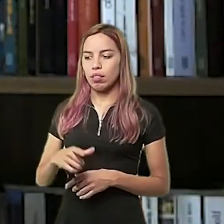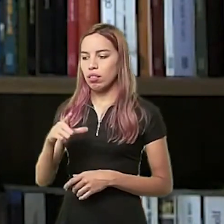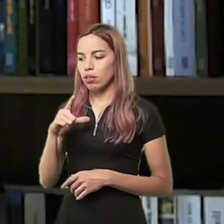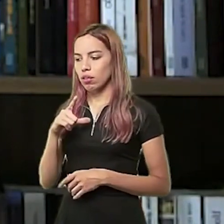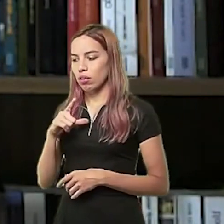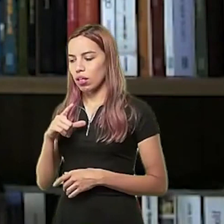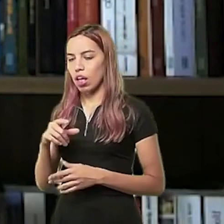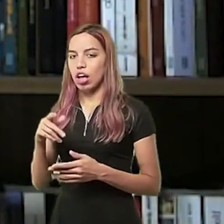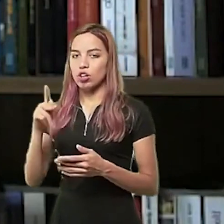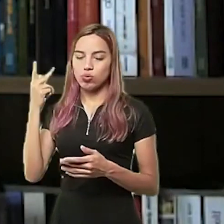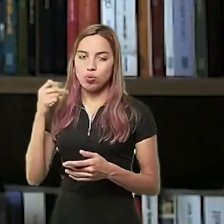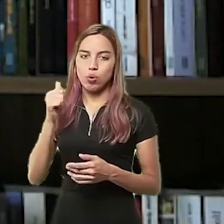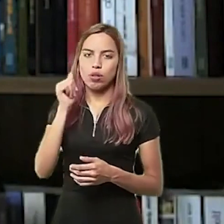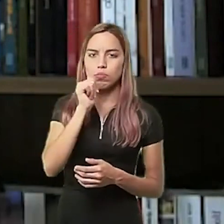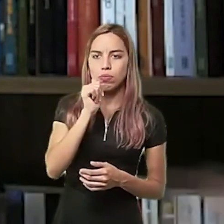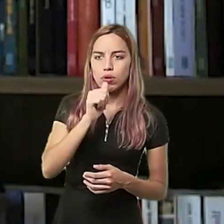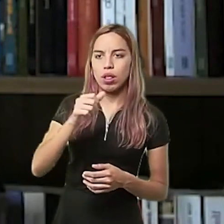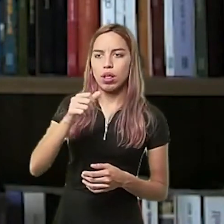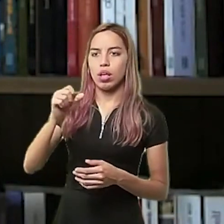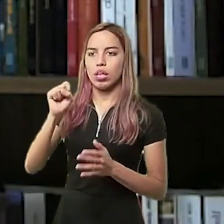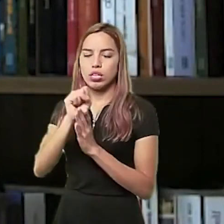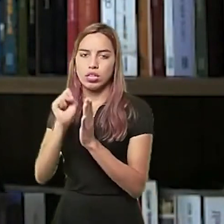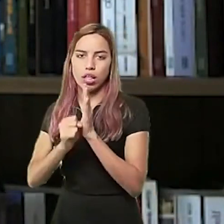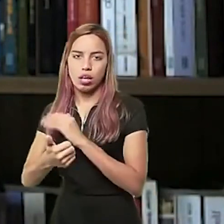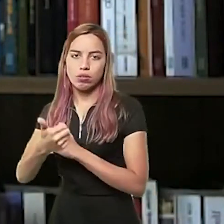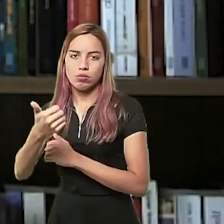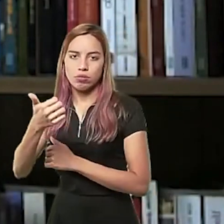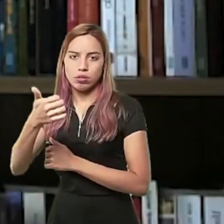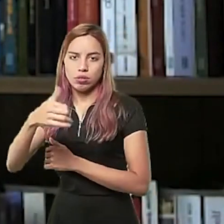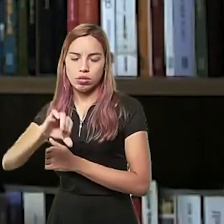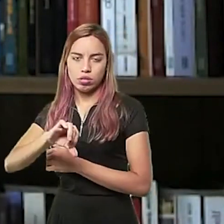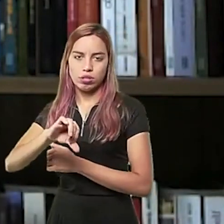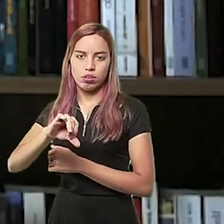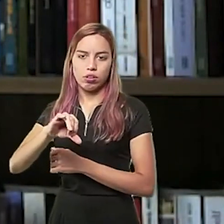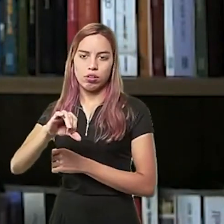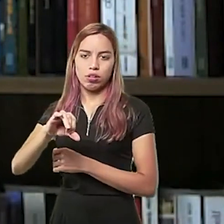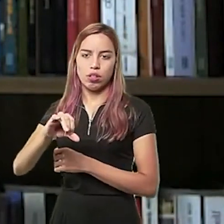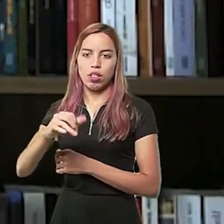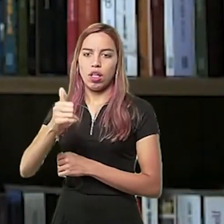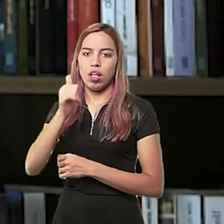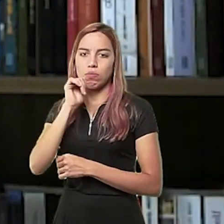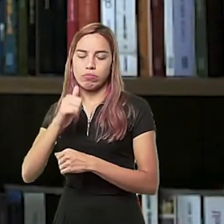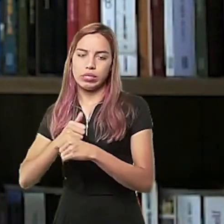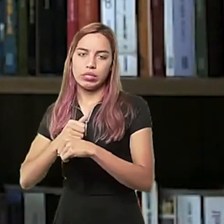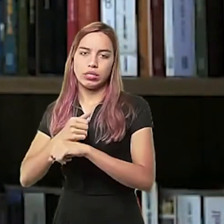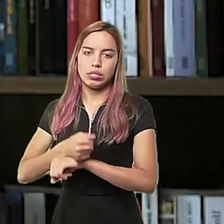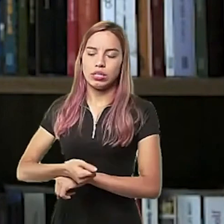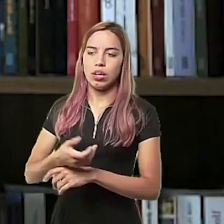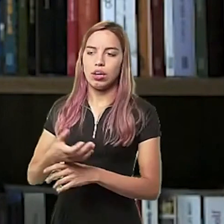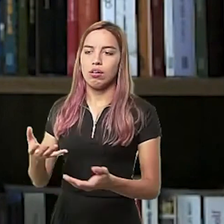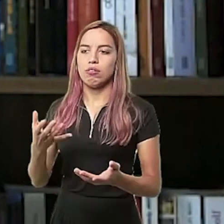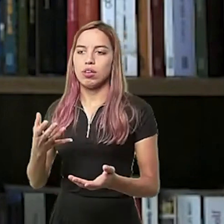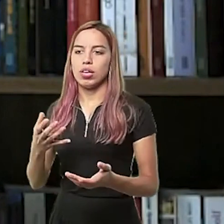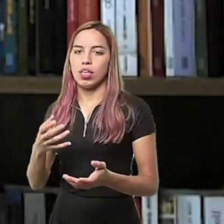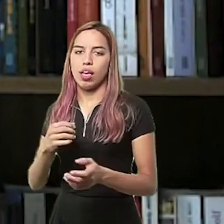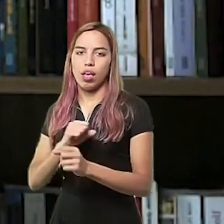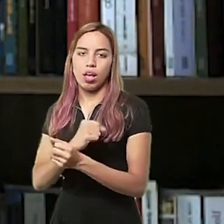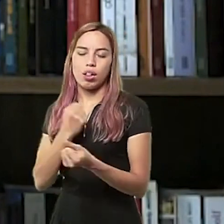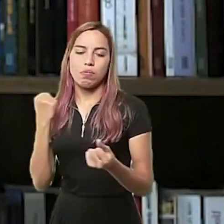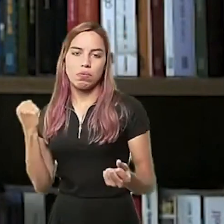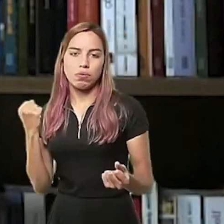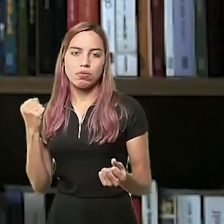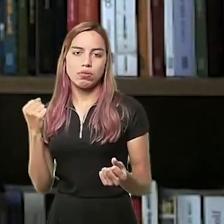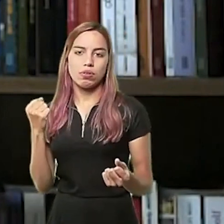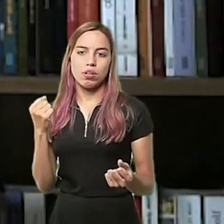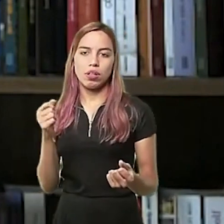né? Ela enfrenta o sistema, enfrenta o mundo para ser uma mulher livre. E a Dora Amar